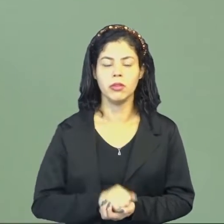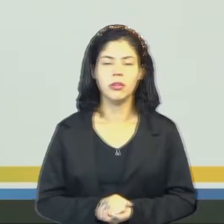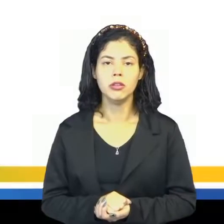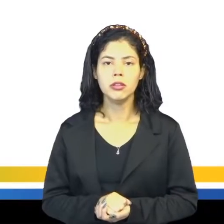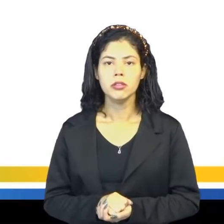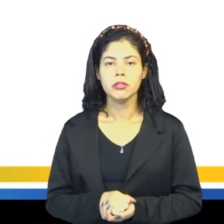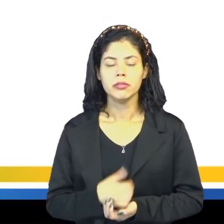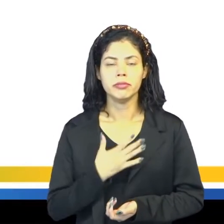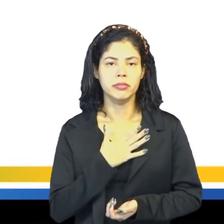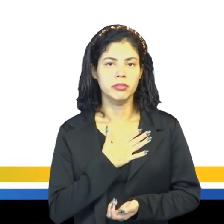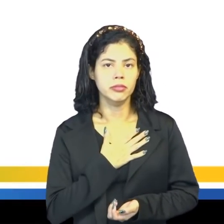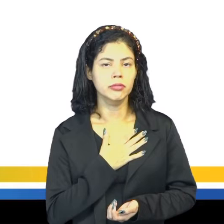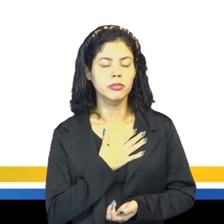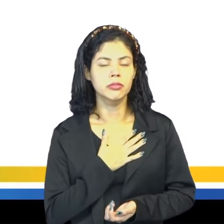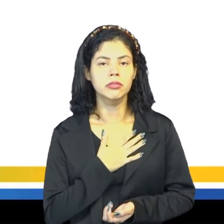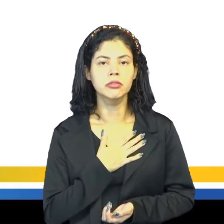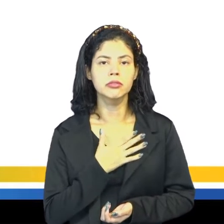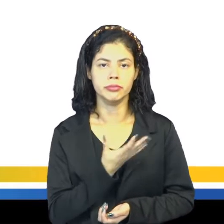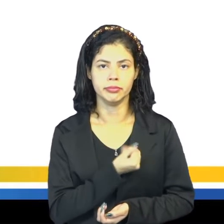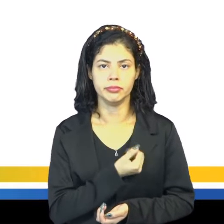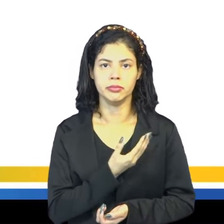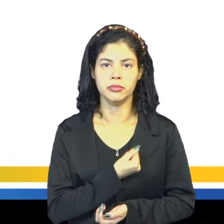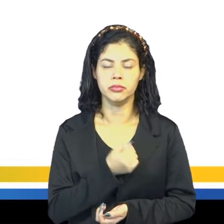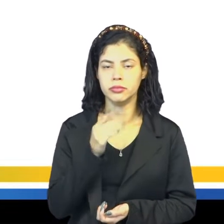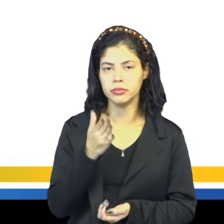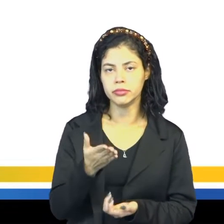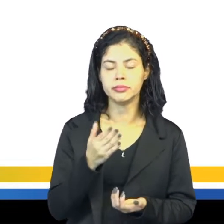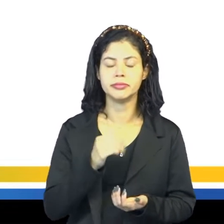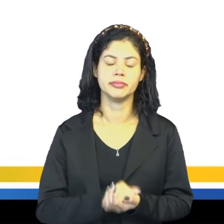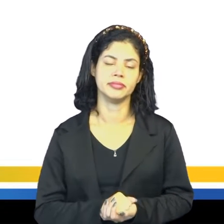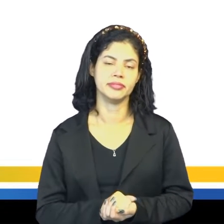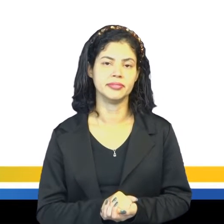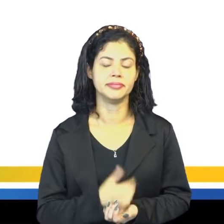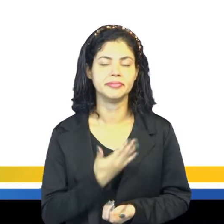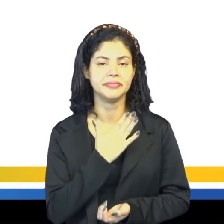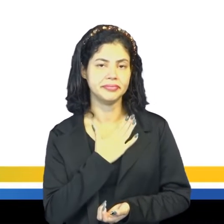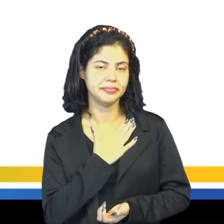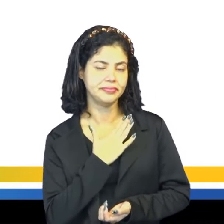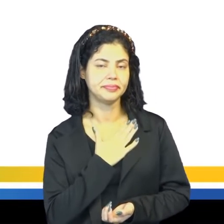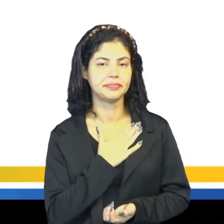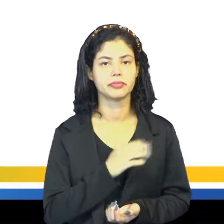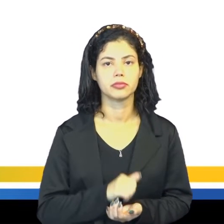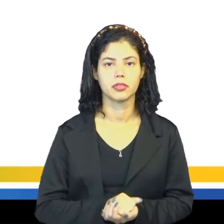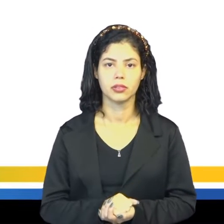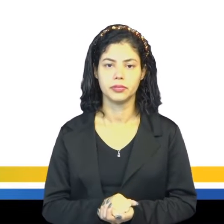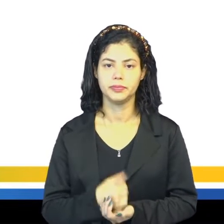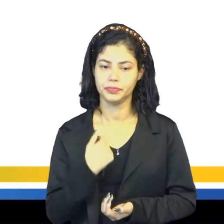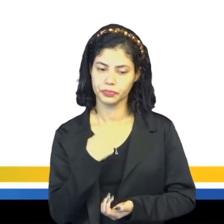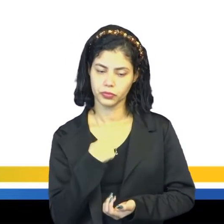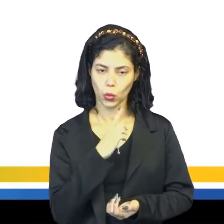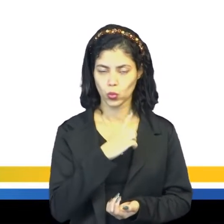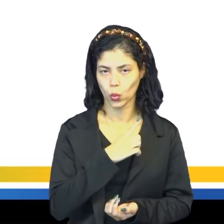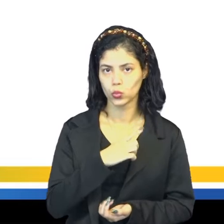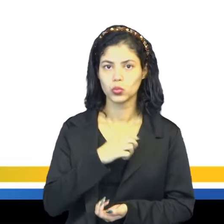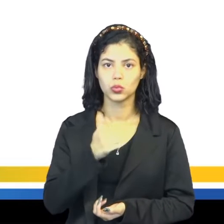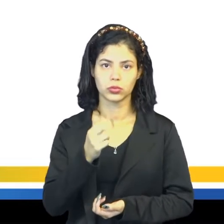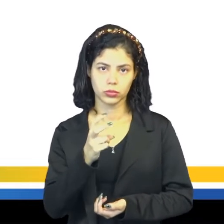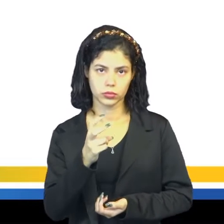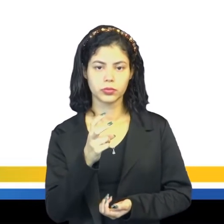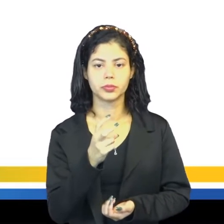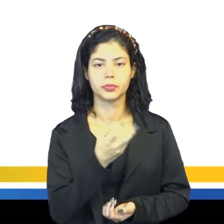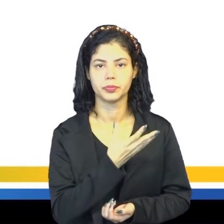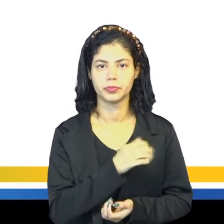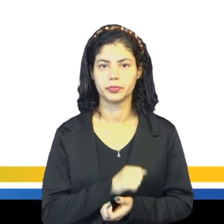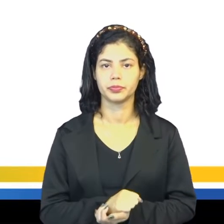diz I am e o número que você, né, da sua idade. I am 15. Eu tenho 15